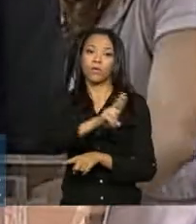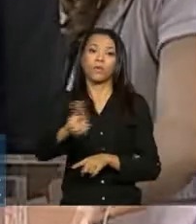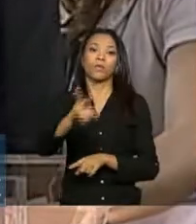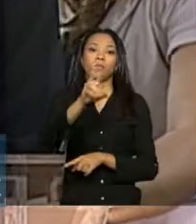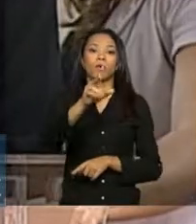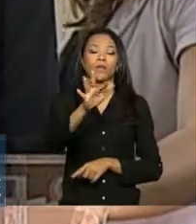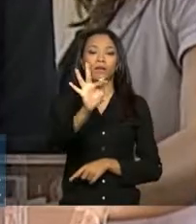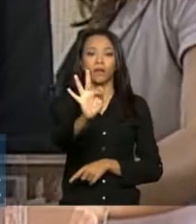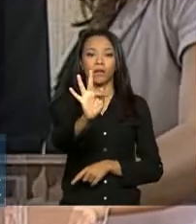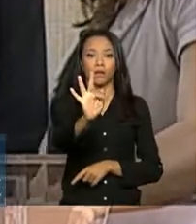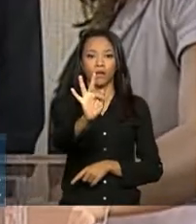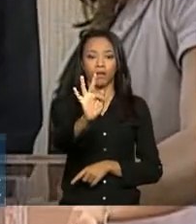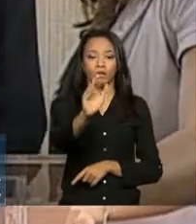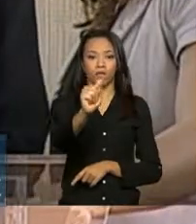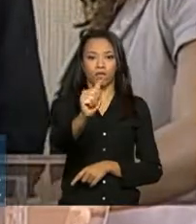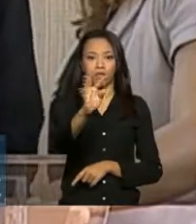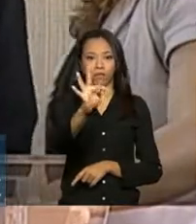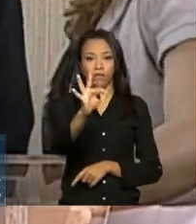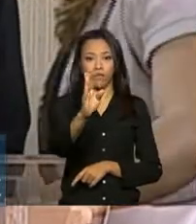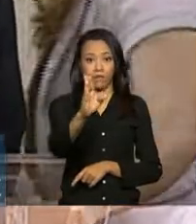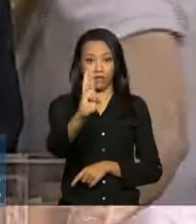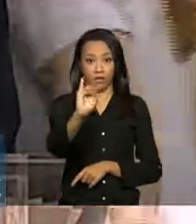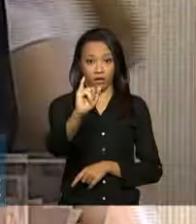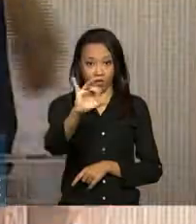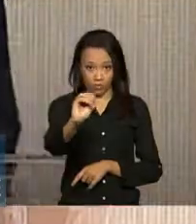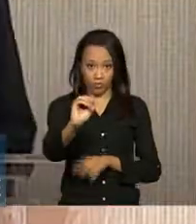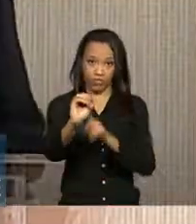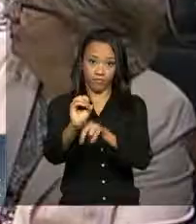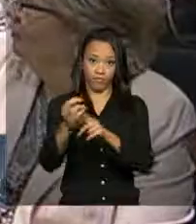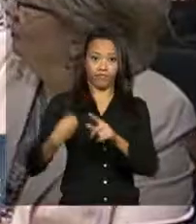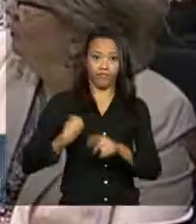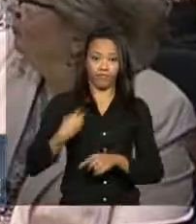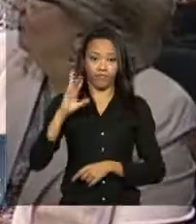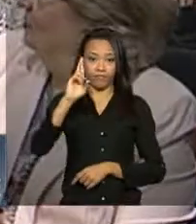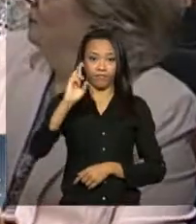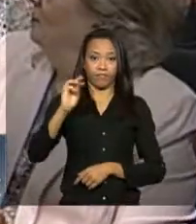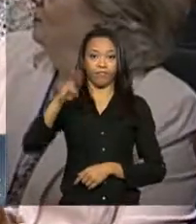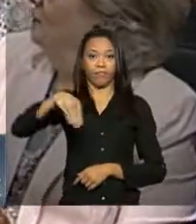hardman de castro ministério da educação